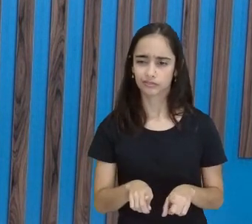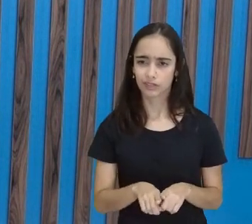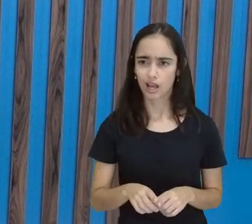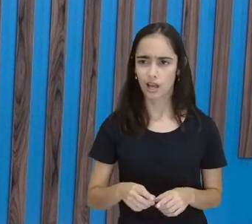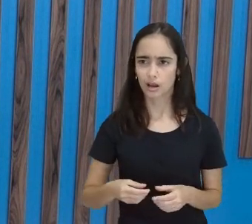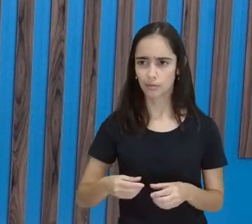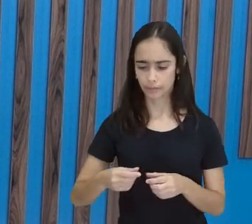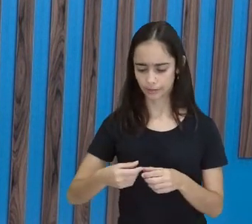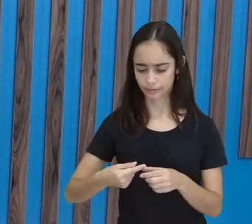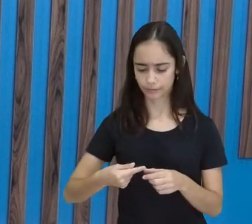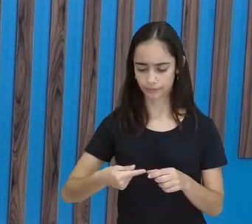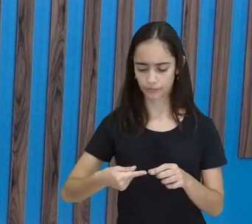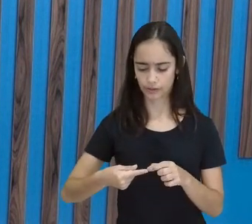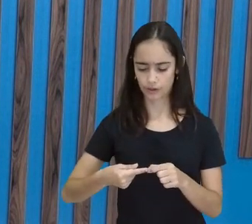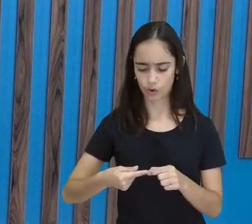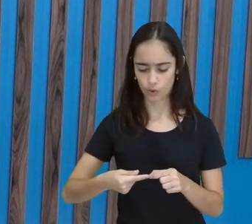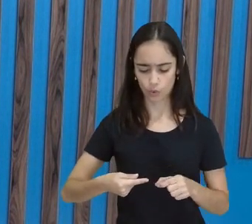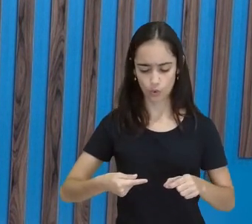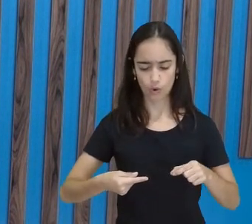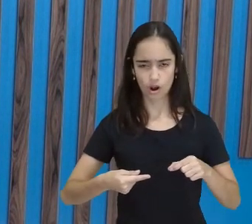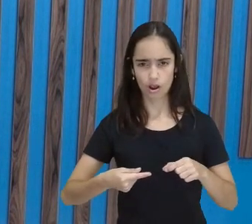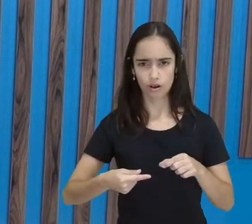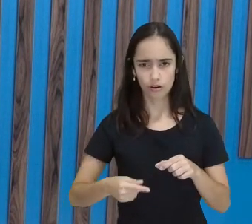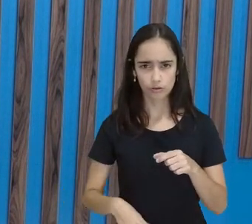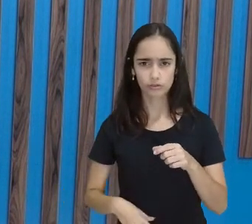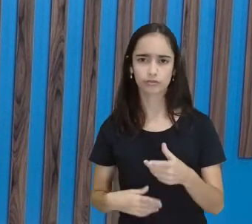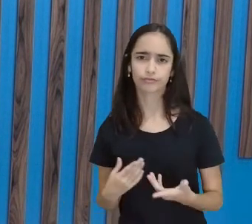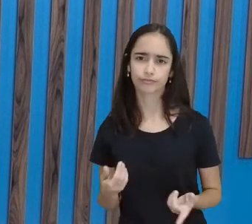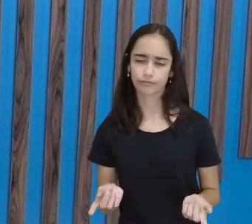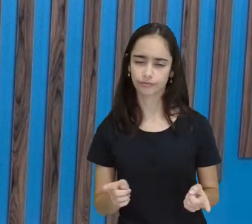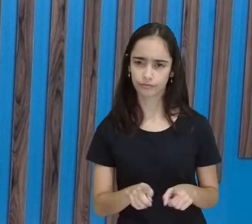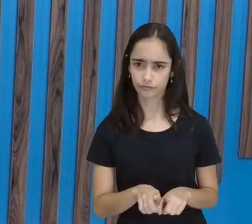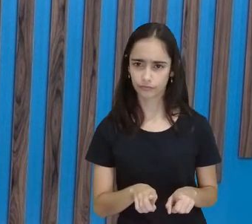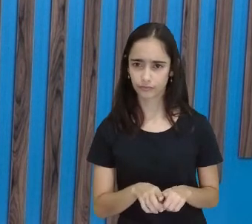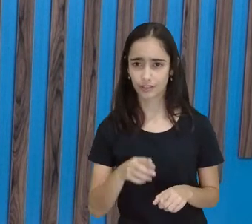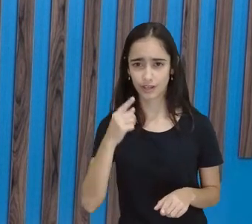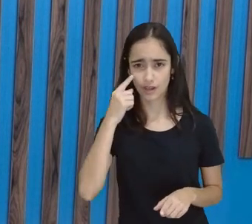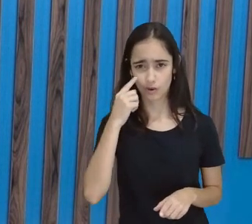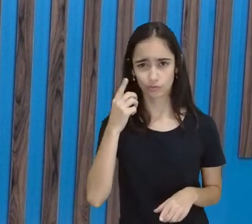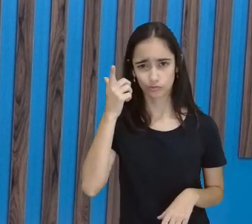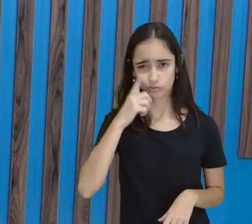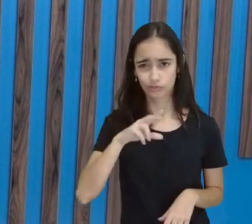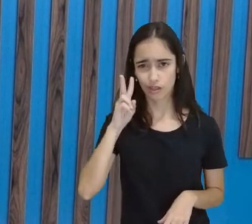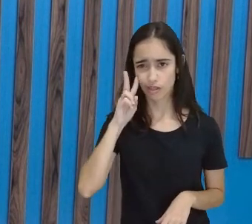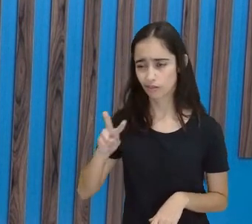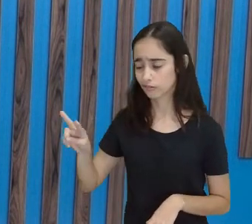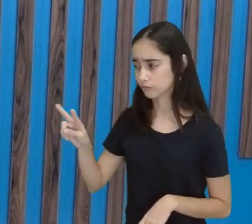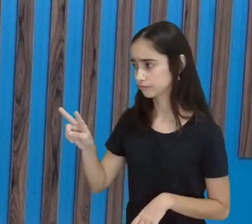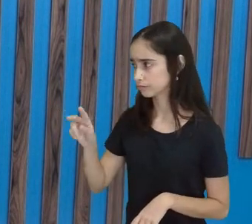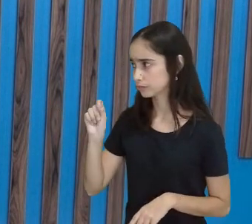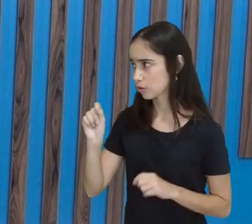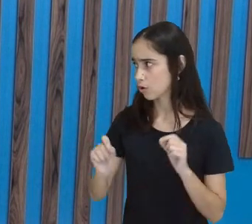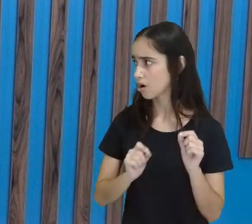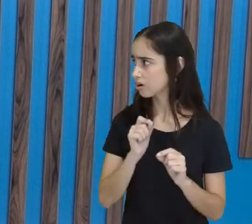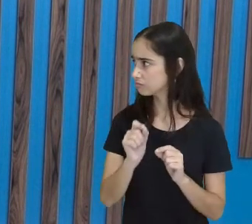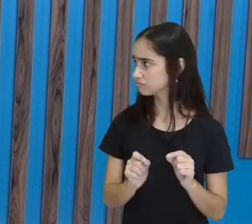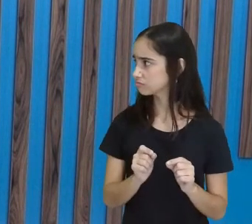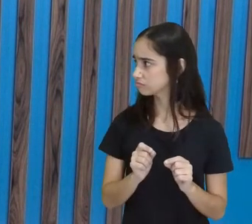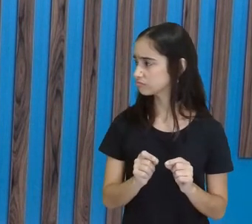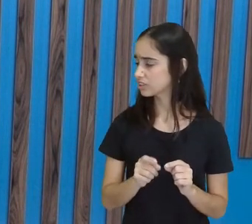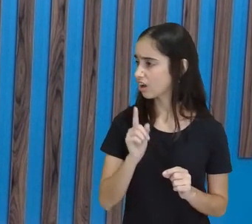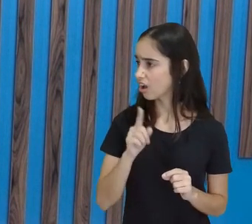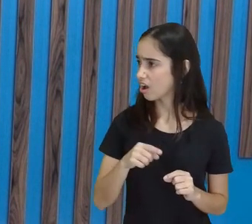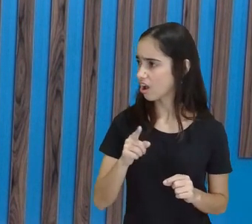Como é que eu posso dizer? Equipamento não. Como é que eu posso dizer? Daqui eu não enxergo. Uns medidores de cozinha. Como se fossem